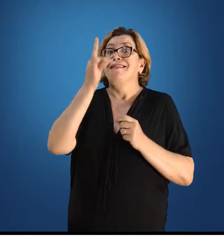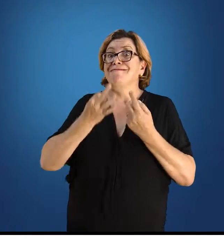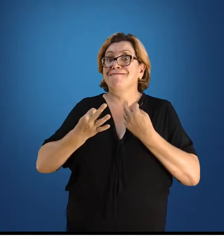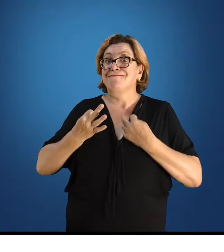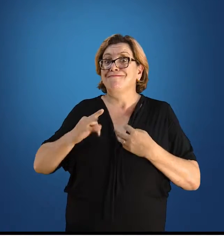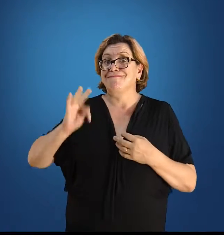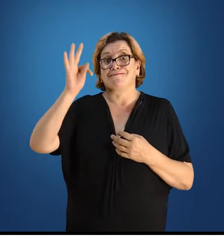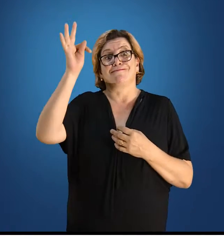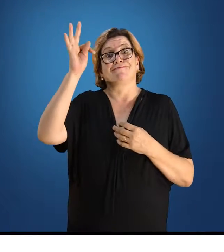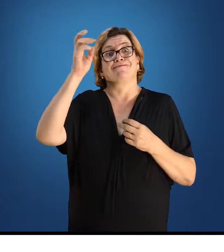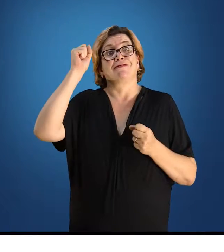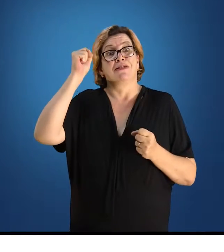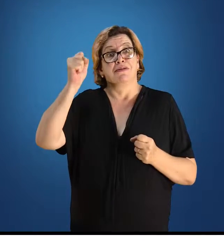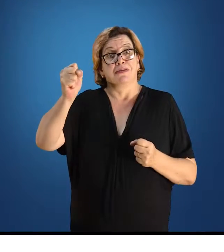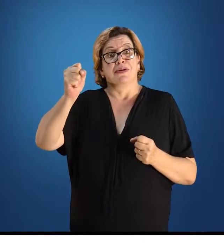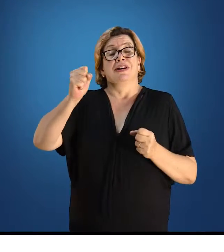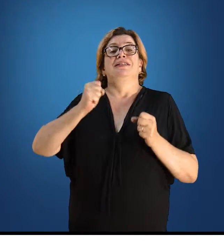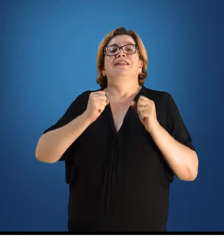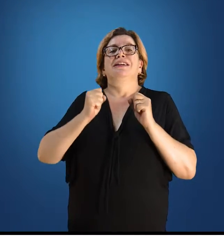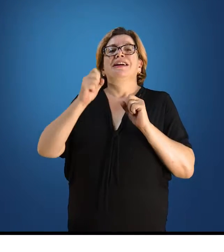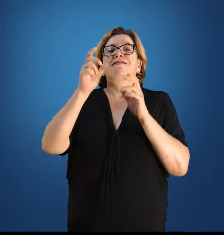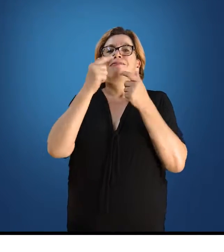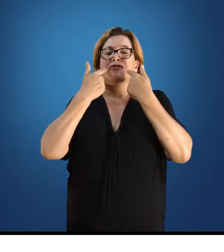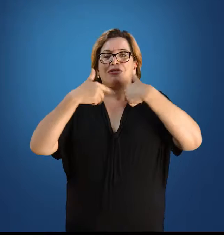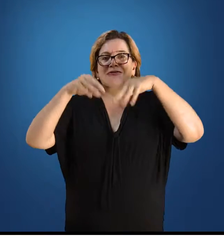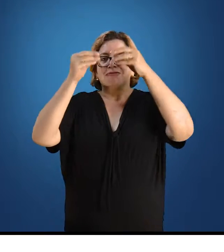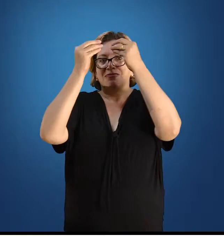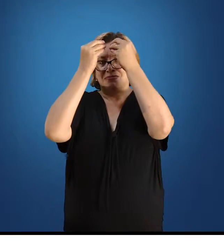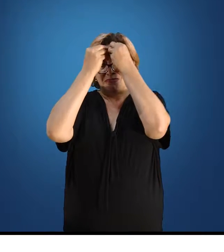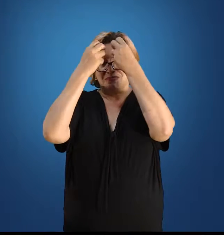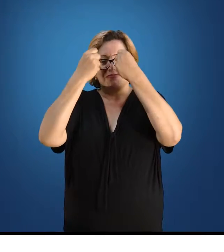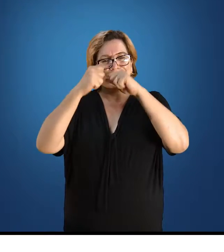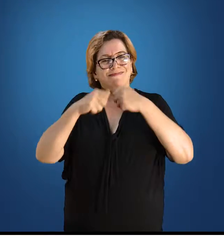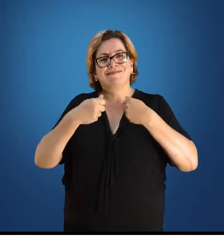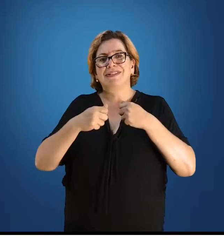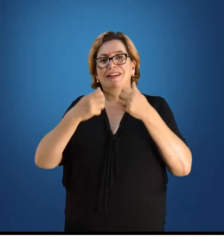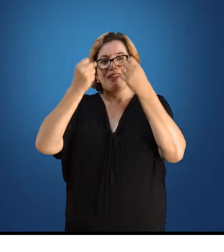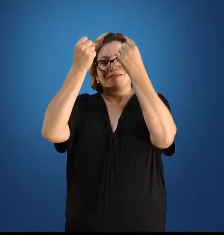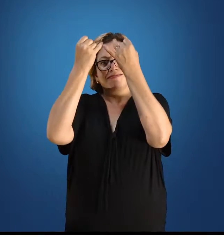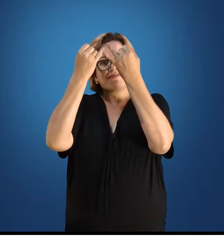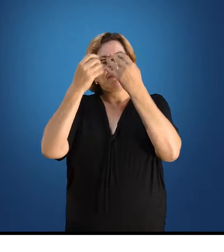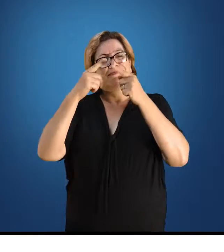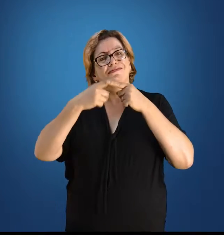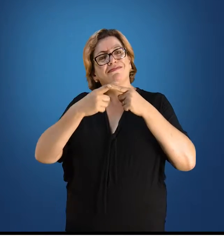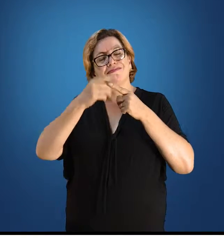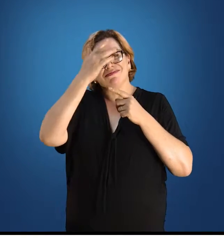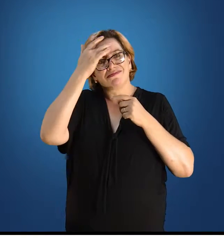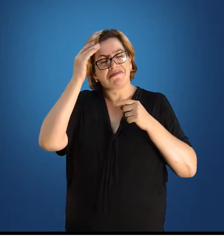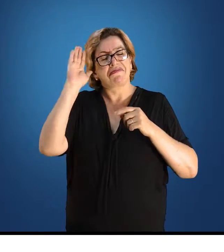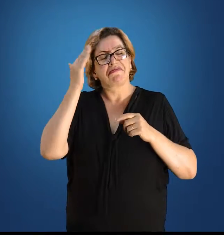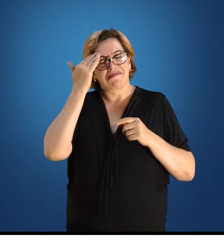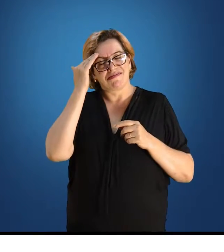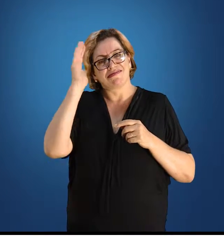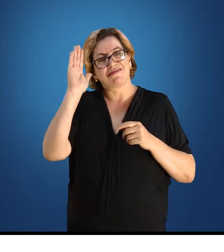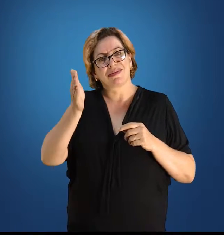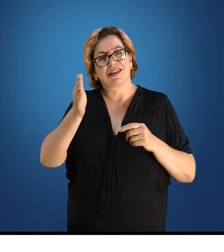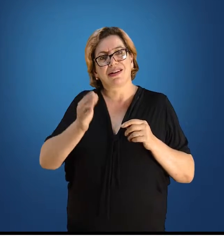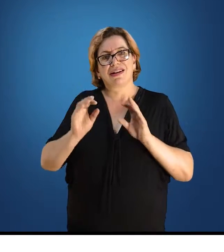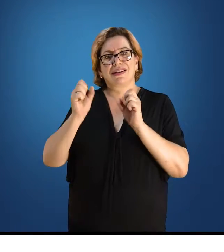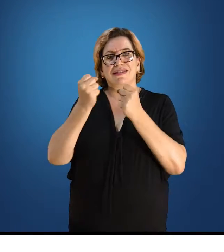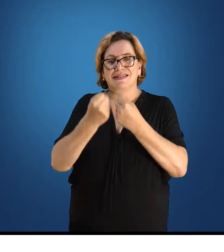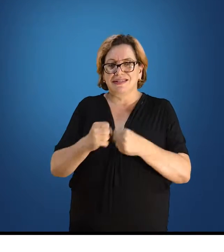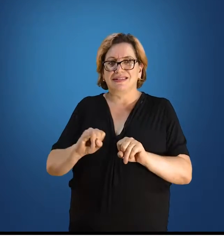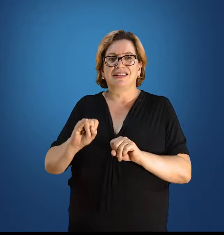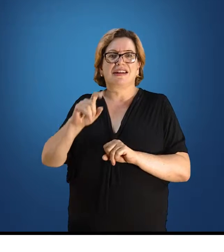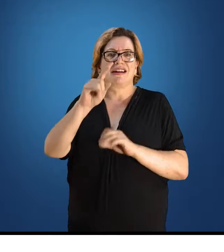pode usar uma linguagem mais específica sem dar maiores explicações, porque o teu público-alvo já entende isso. Se você vai para um público mais genérico,